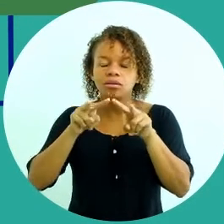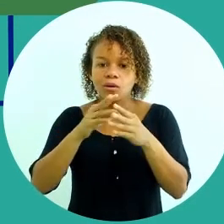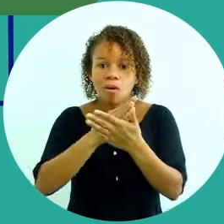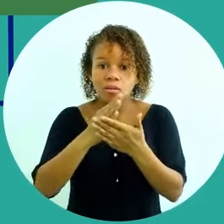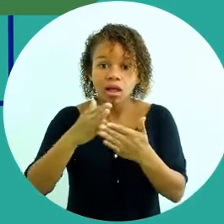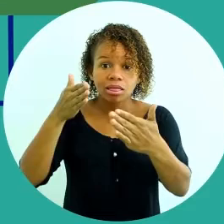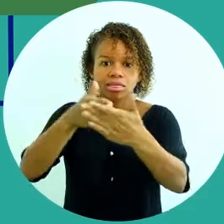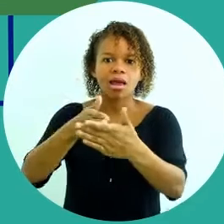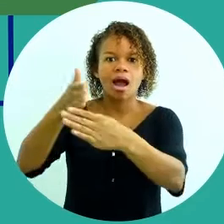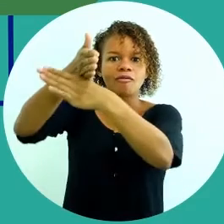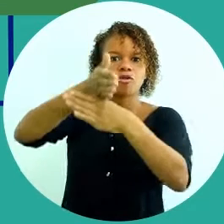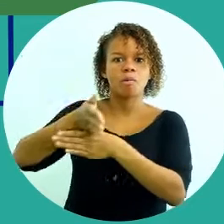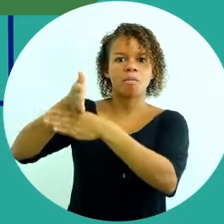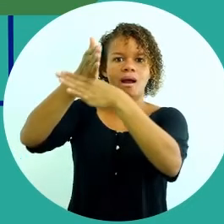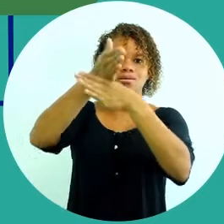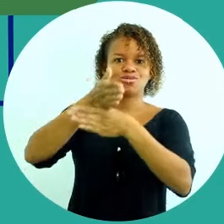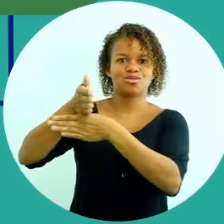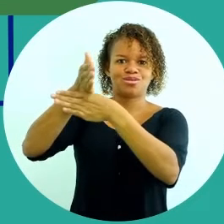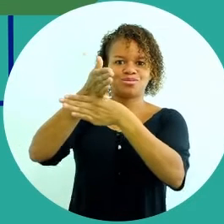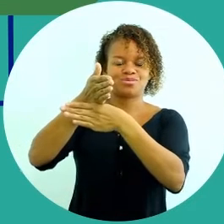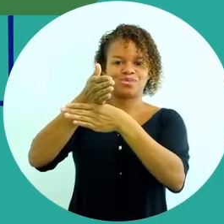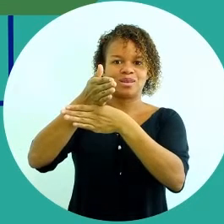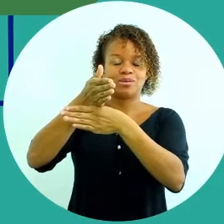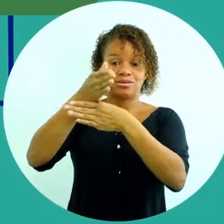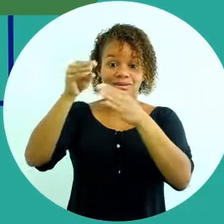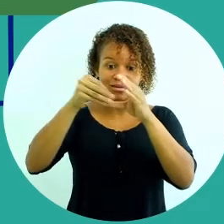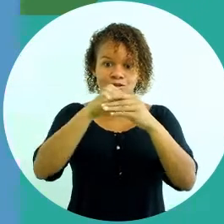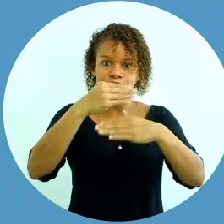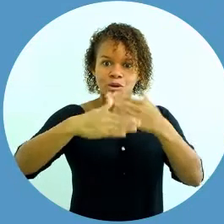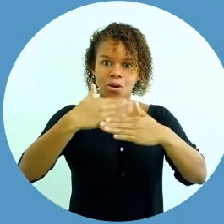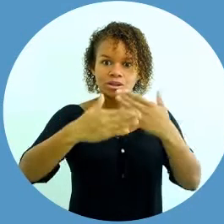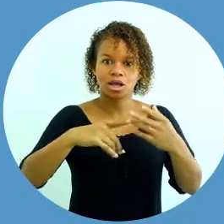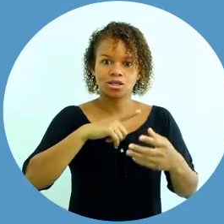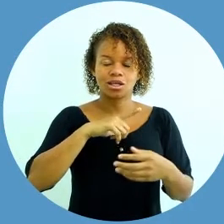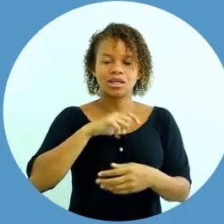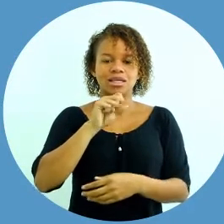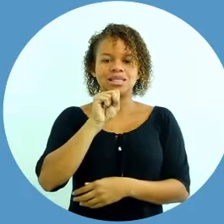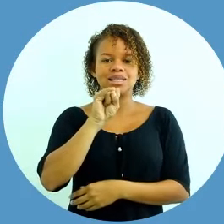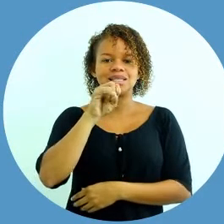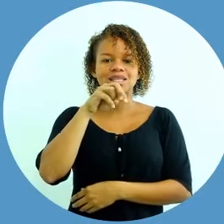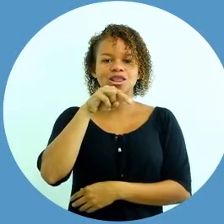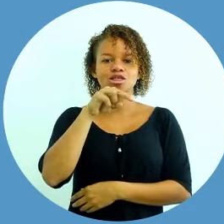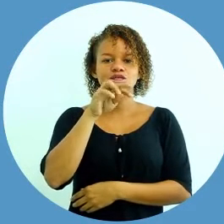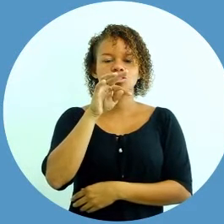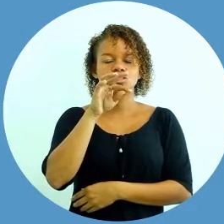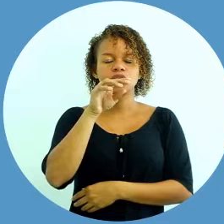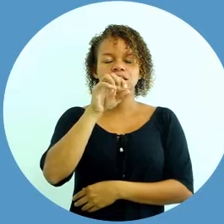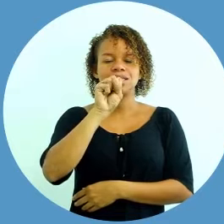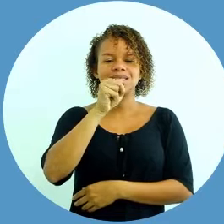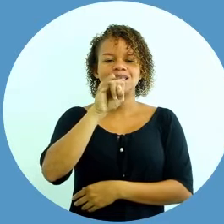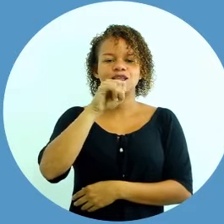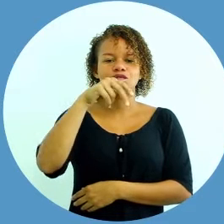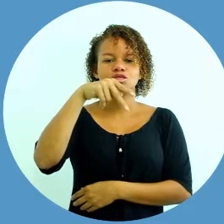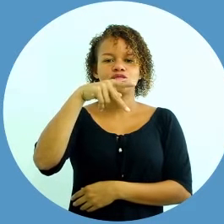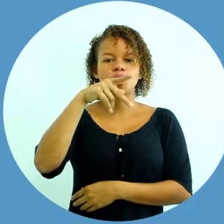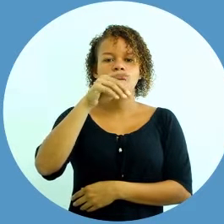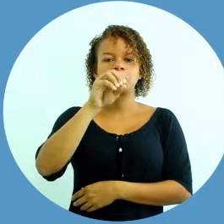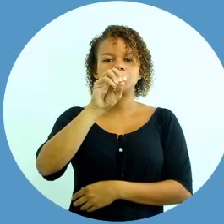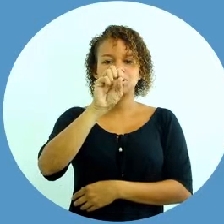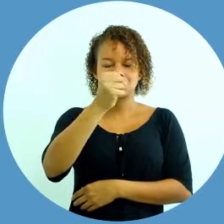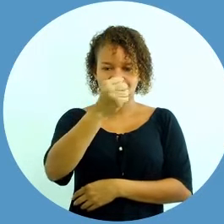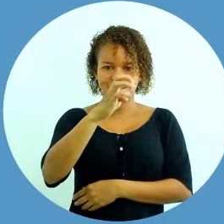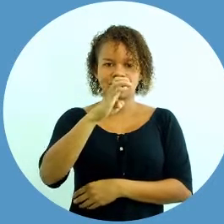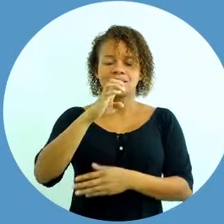até a filmagem. Dentro desse processo, nós temos o que chamamos de sinopse ou storyline, que